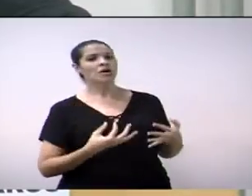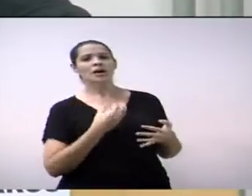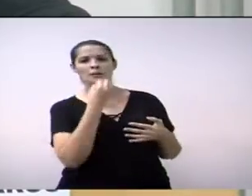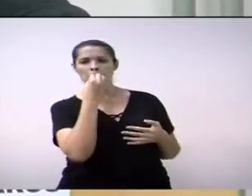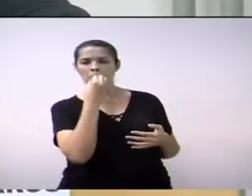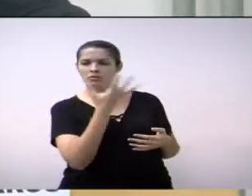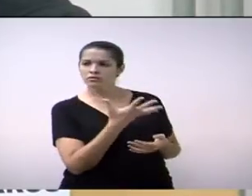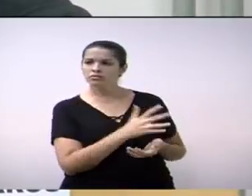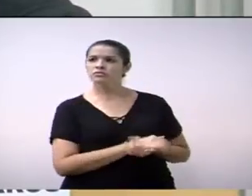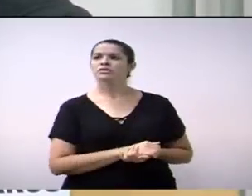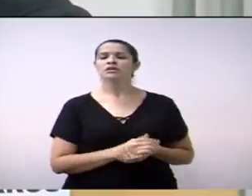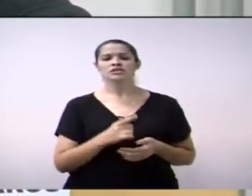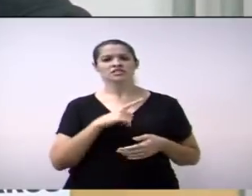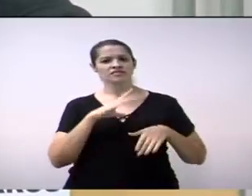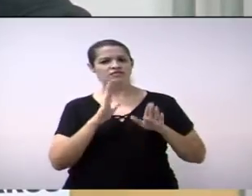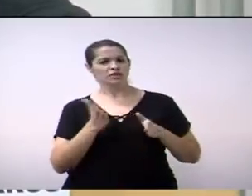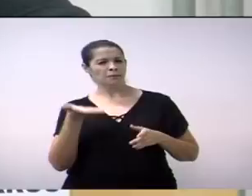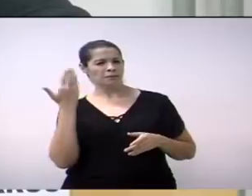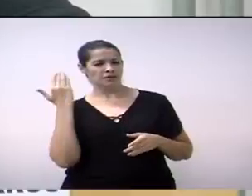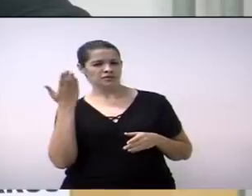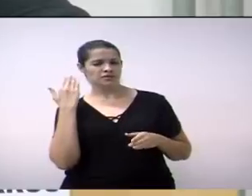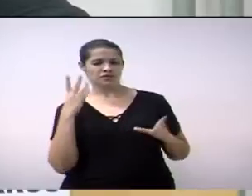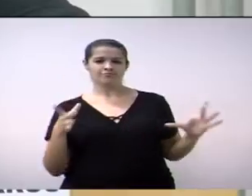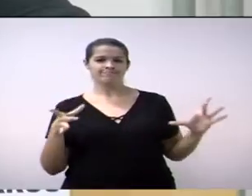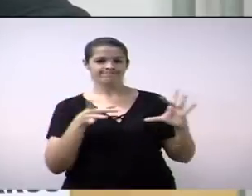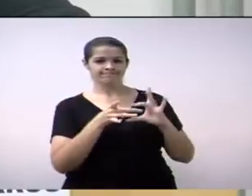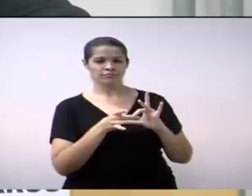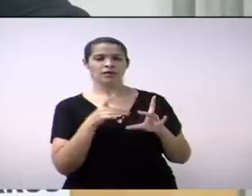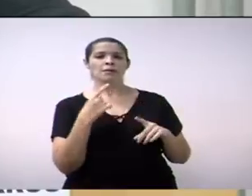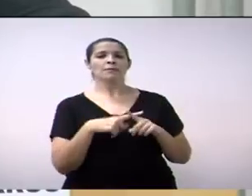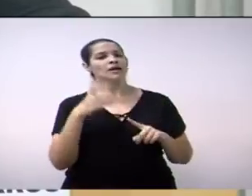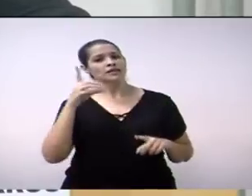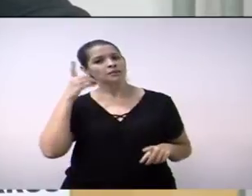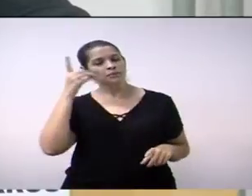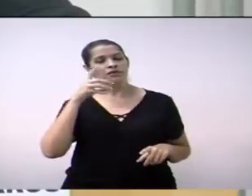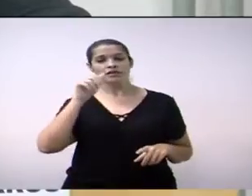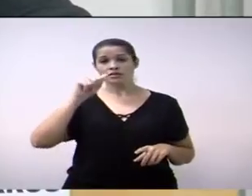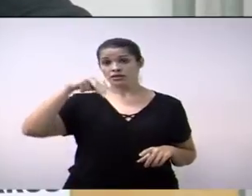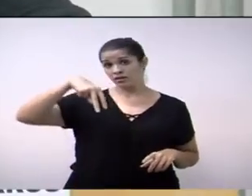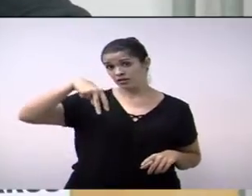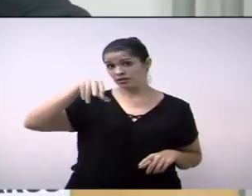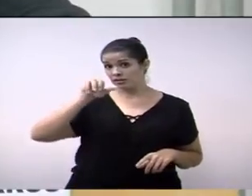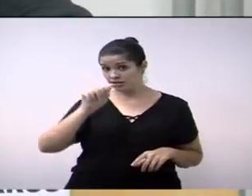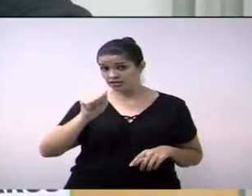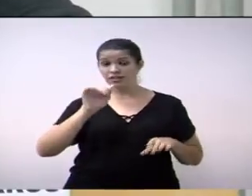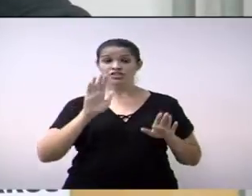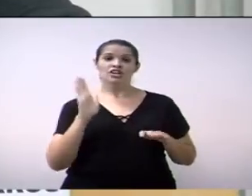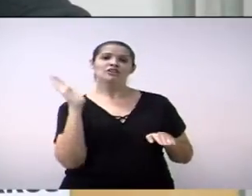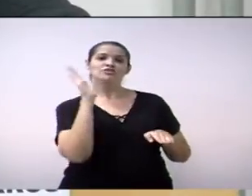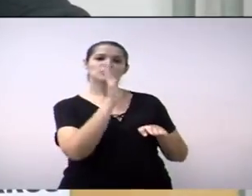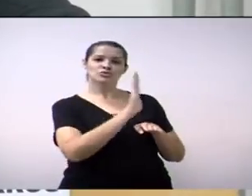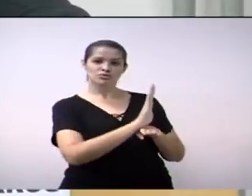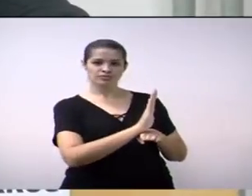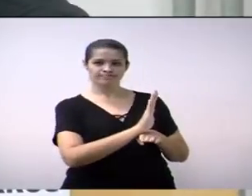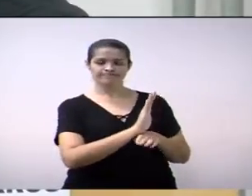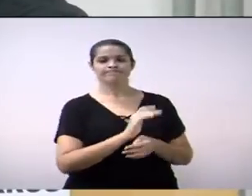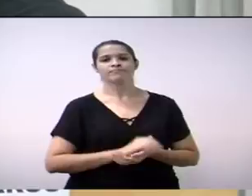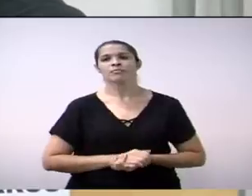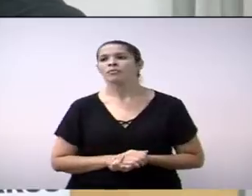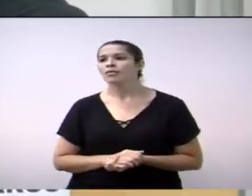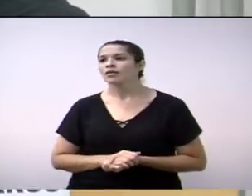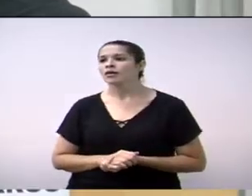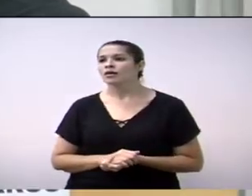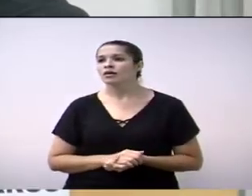que foi um benefício cedido pela deputada federal Ana Perugini. E ele falou da dificuldade do carro. E eu disse, olha,